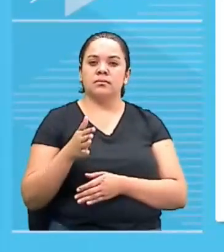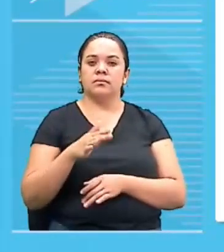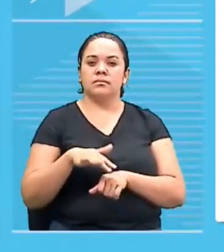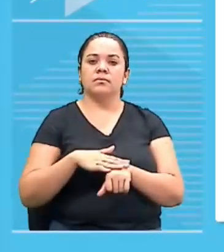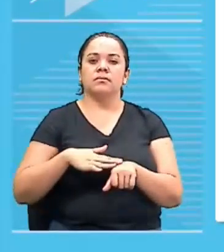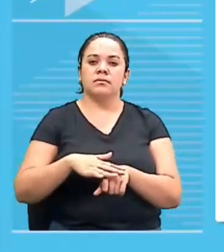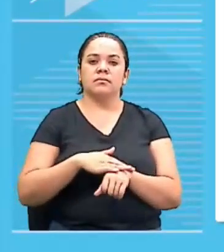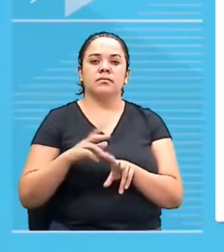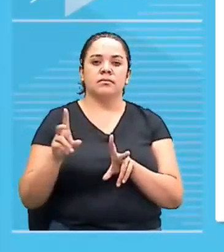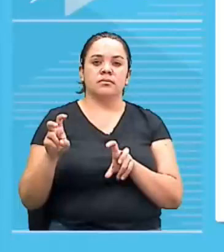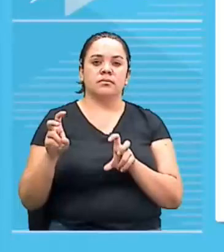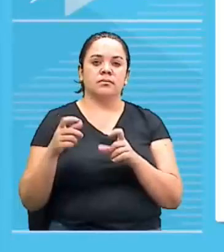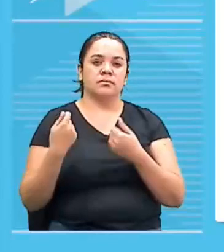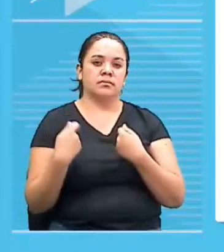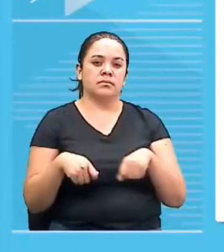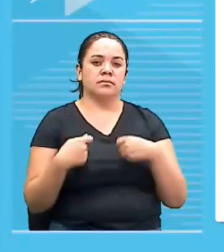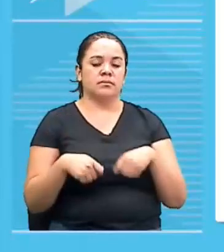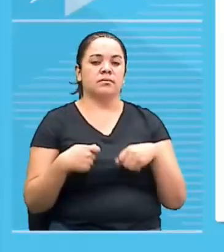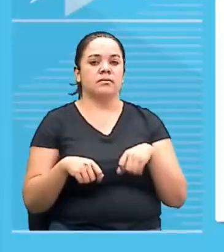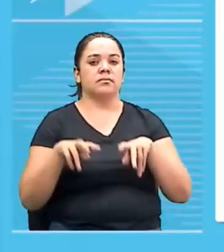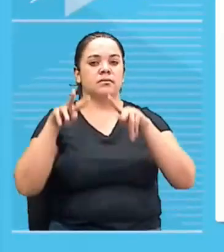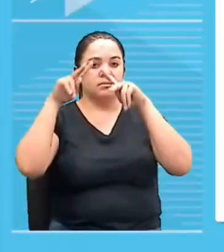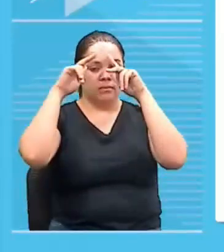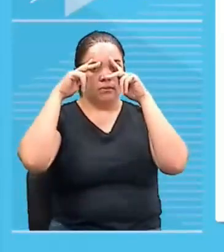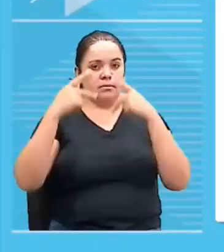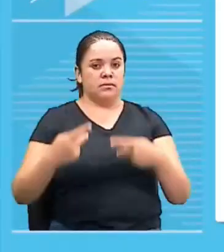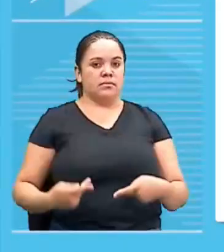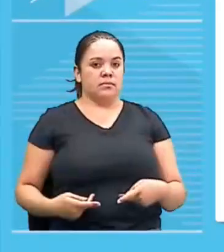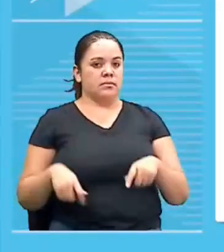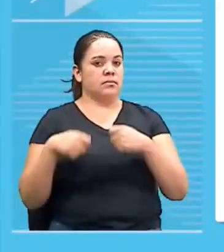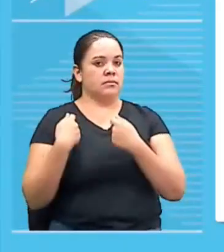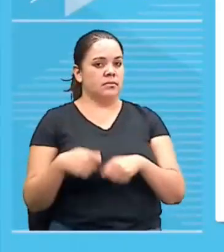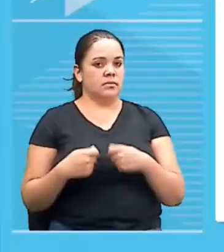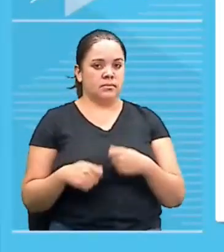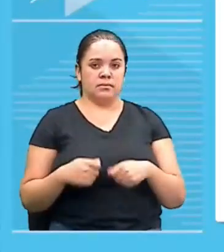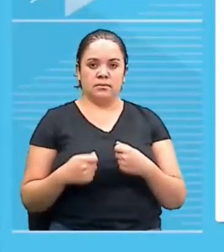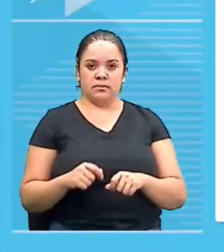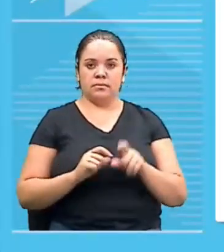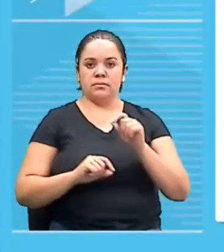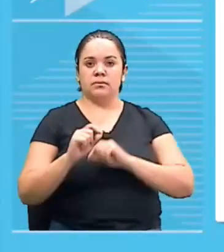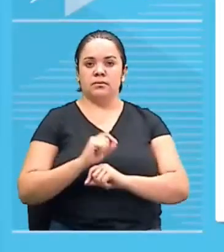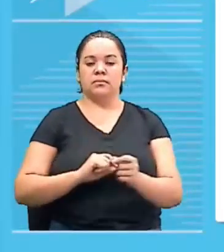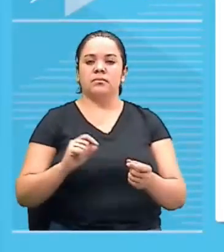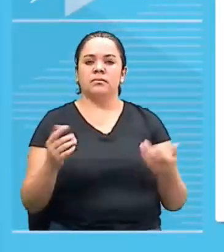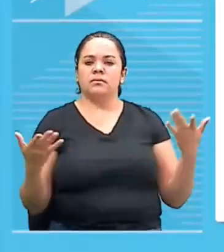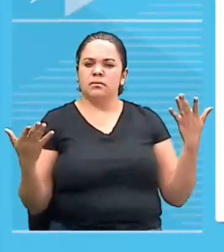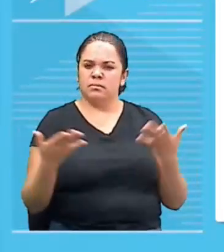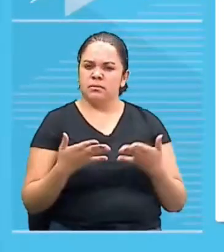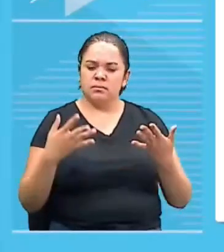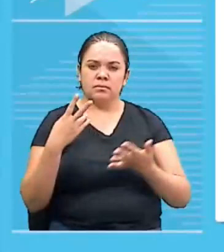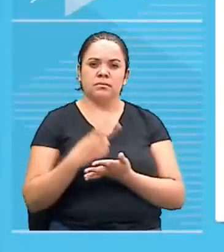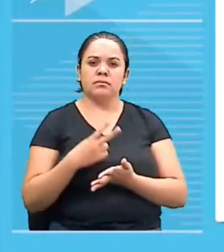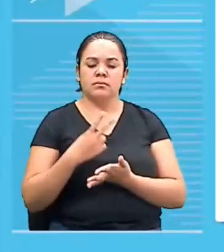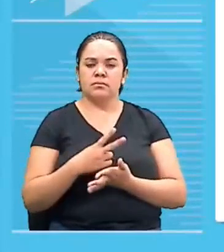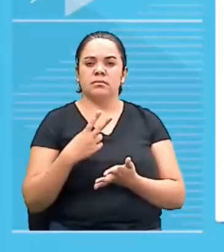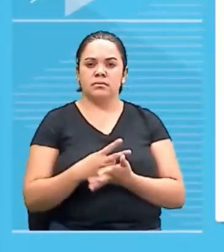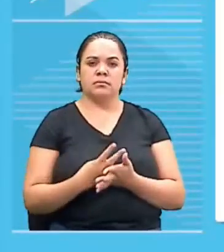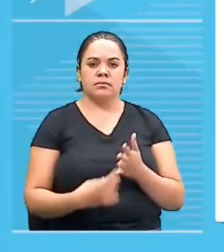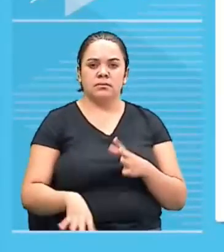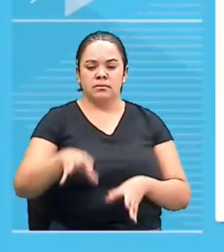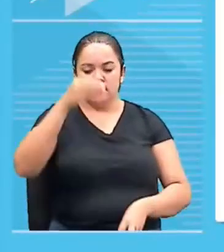essa necessidade, onde o ser humano ele precisa se atualizar, tá? Está em